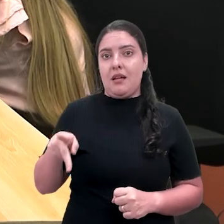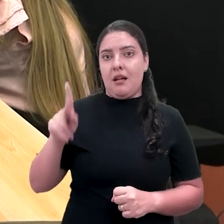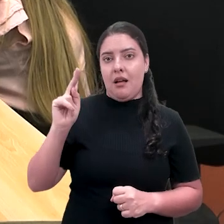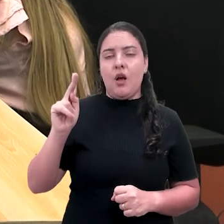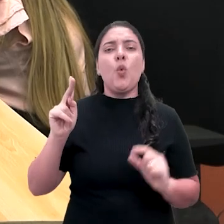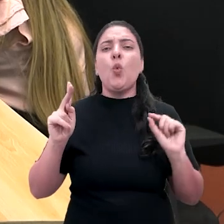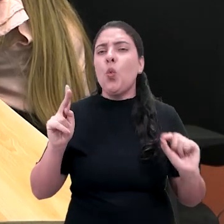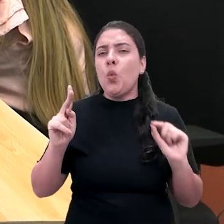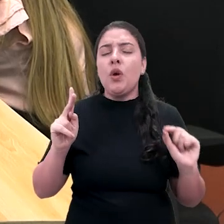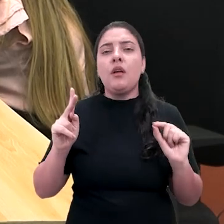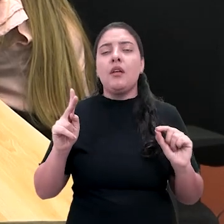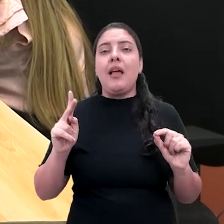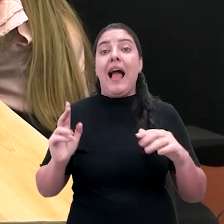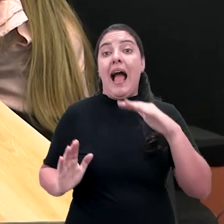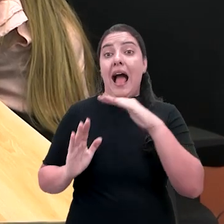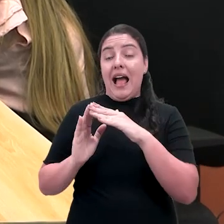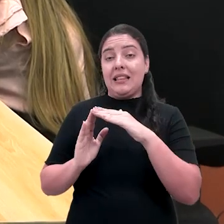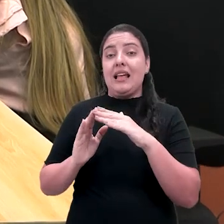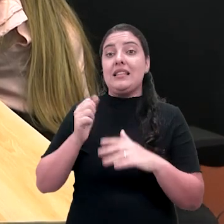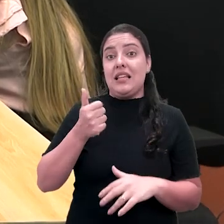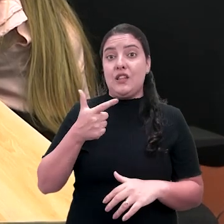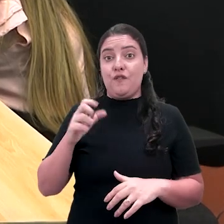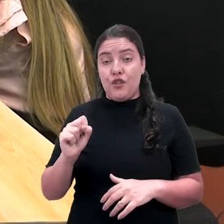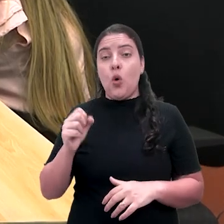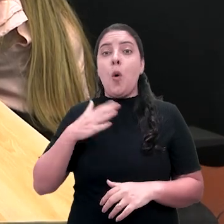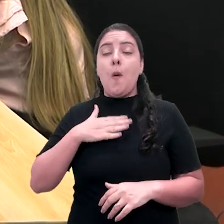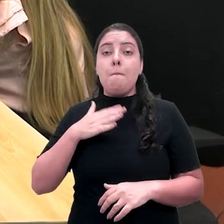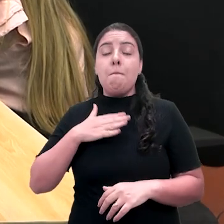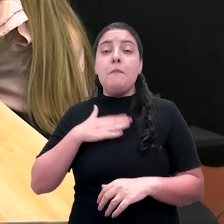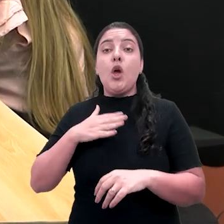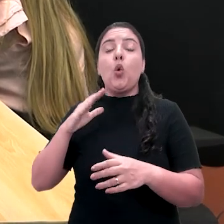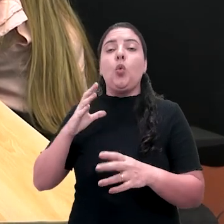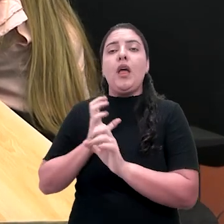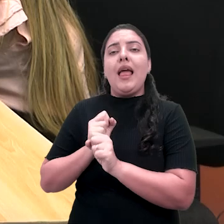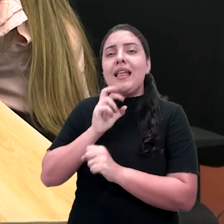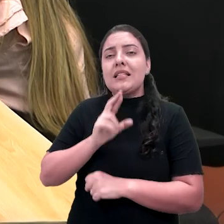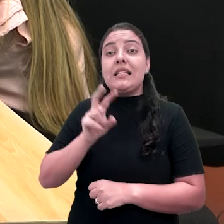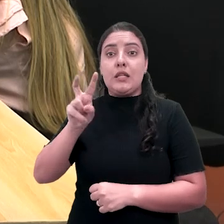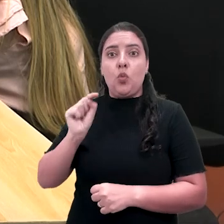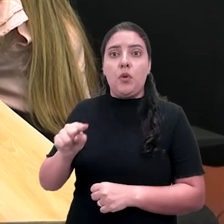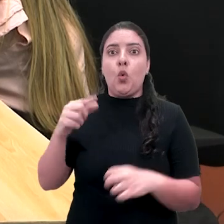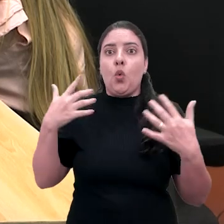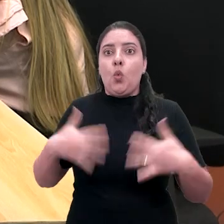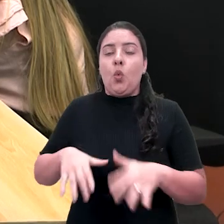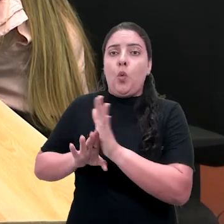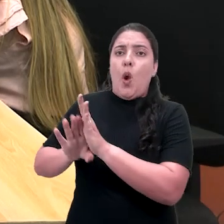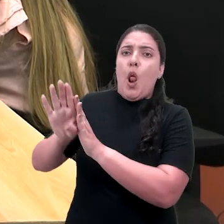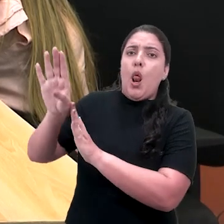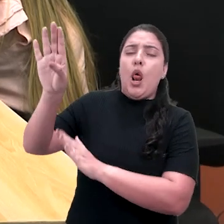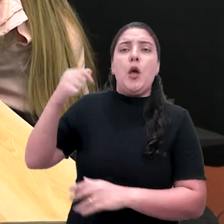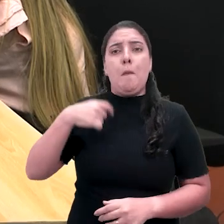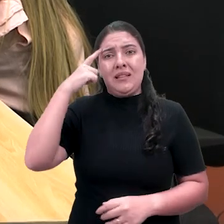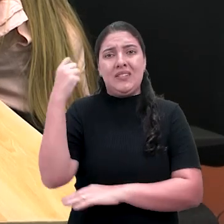Tá. CPK é para dar até 128. Meu Deus, 5 mil. Eu disse, meu Deus, eu estou com uma doença muito grave. Eu vou morrer. Meu Deus. Aí, quando eu